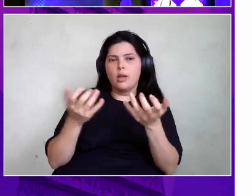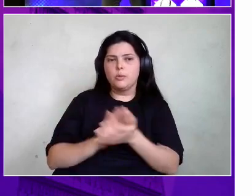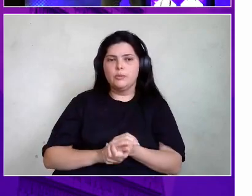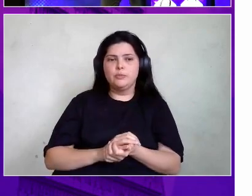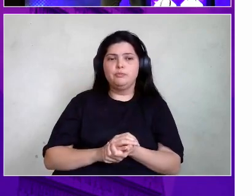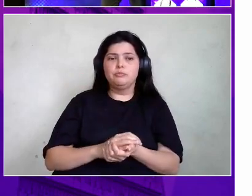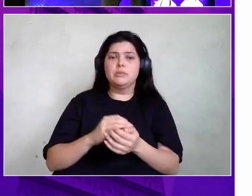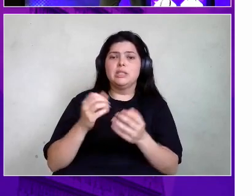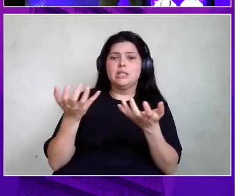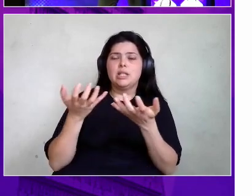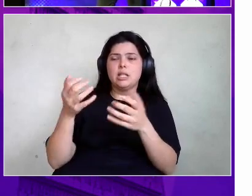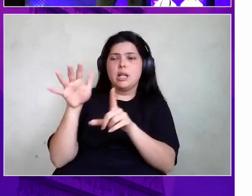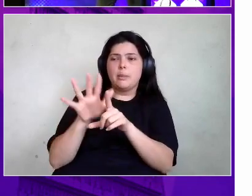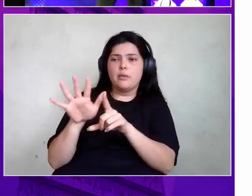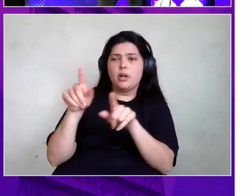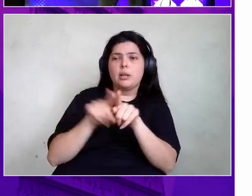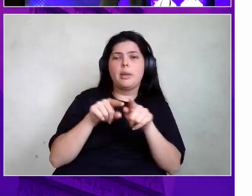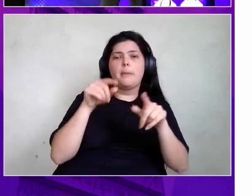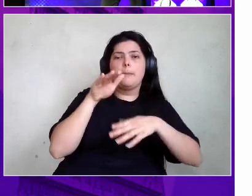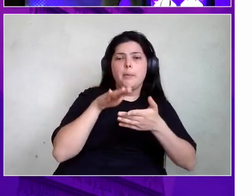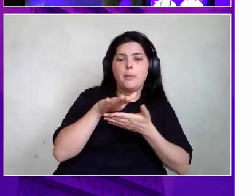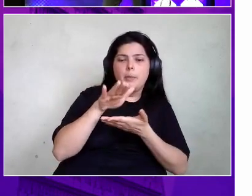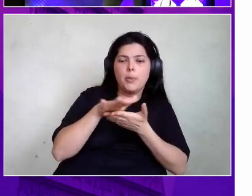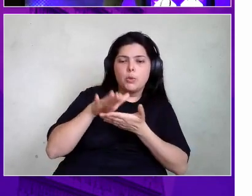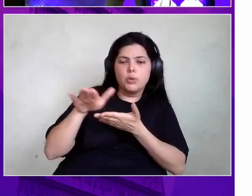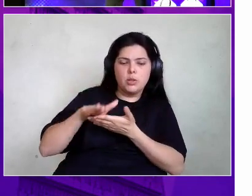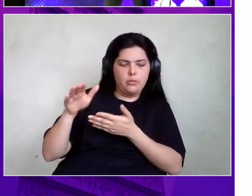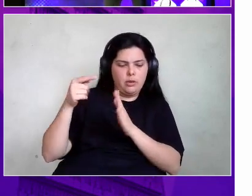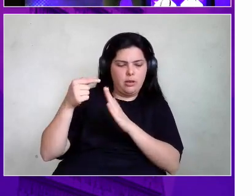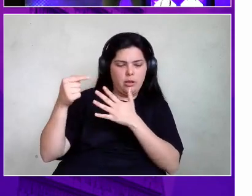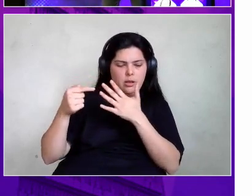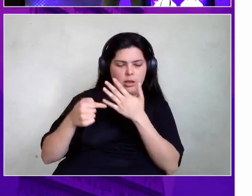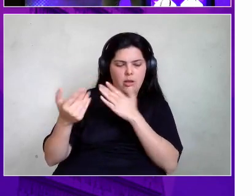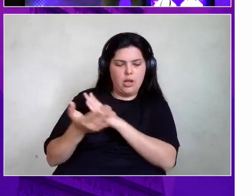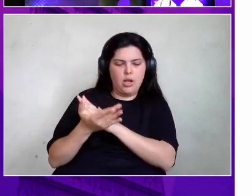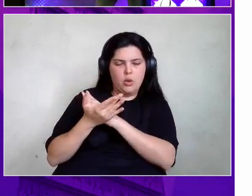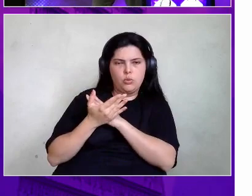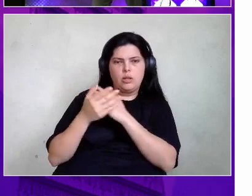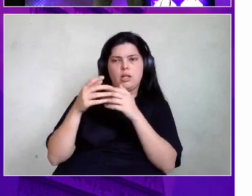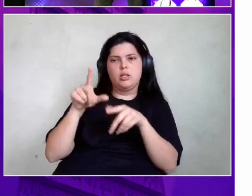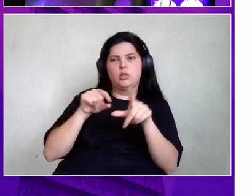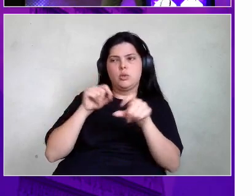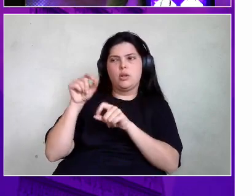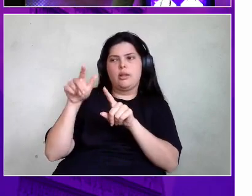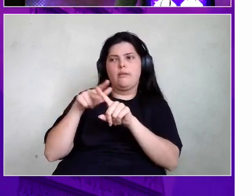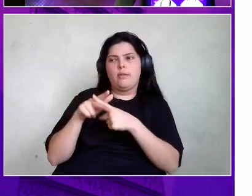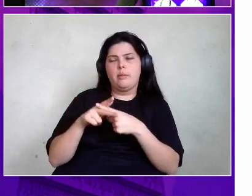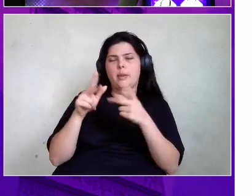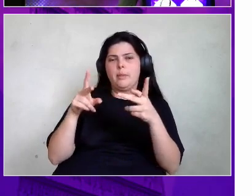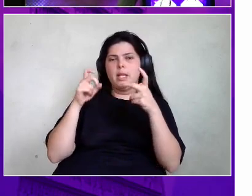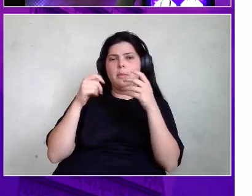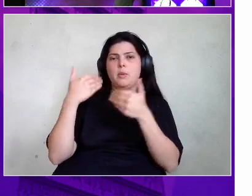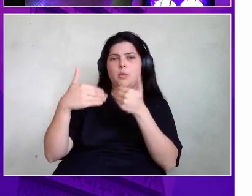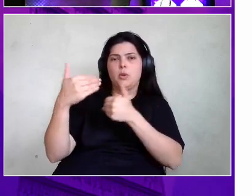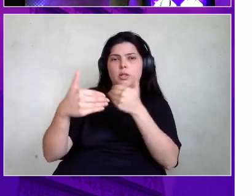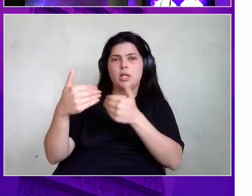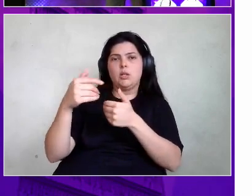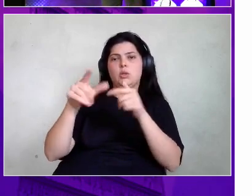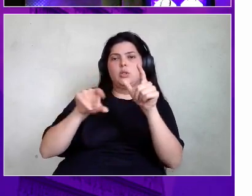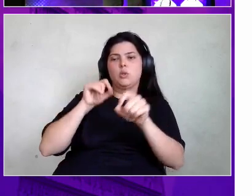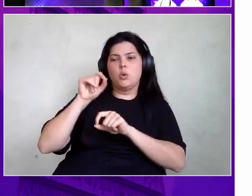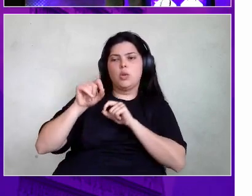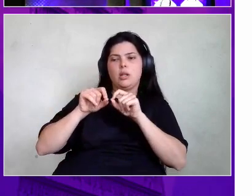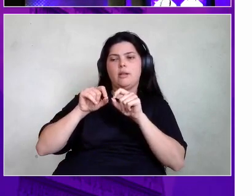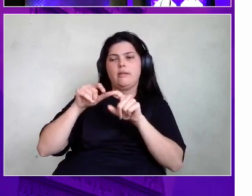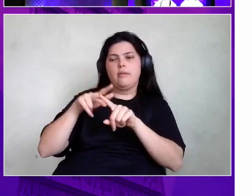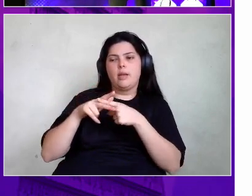ele em produção. Então, aqui são pontos, critérios que vão me ajudar a escolher a ferramenta. Então, note que o próprio processo de escolha de ferramenta começa a ficar algo